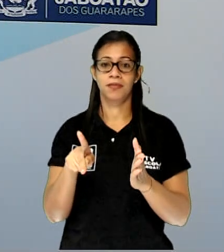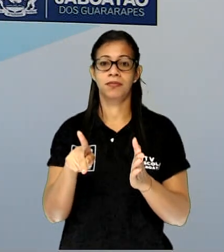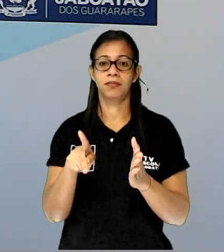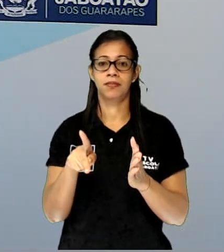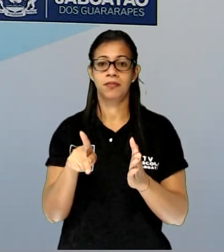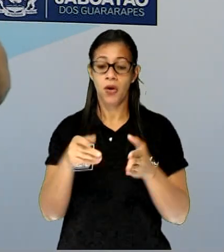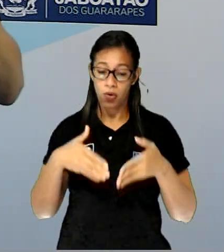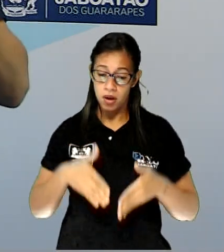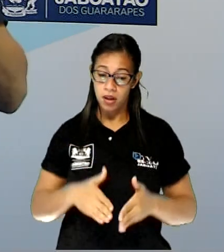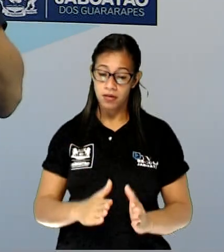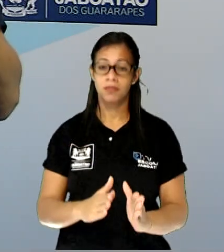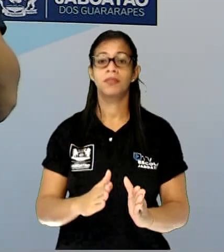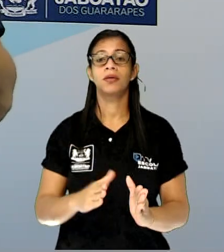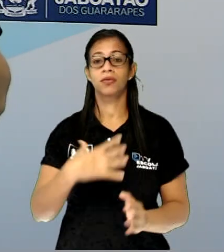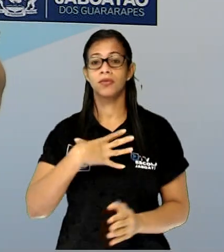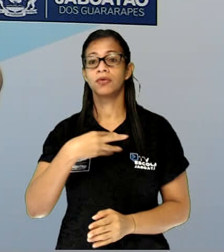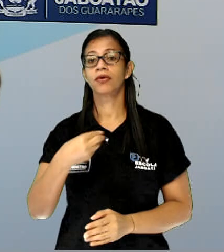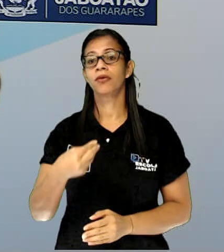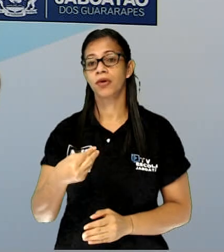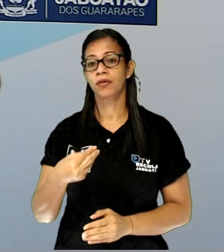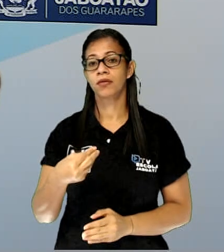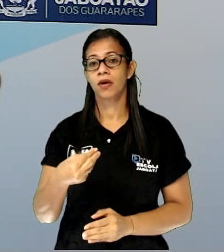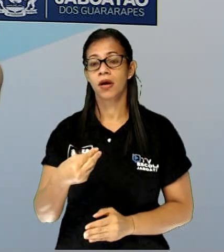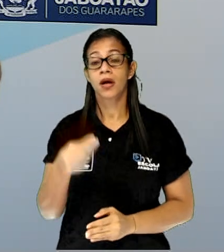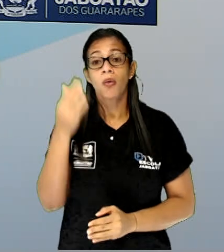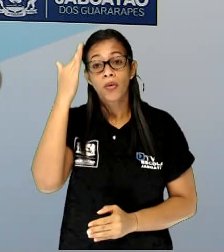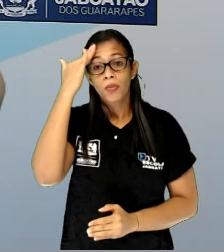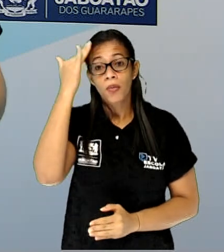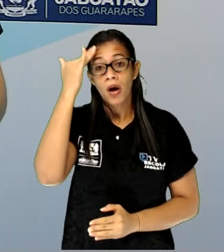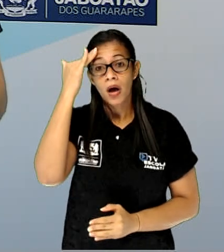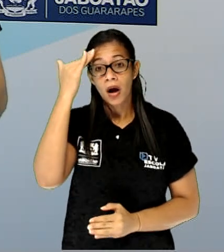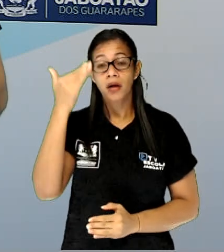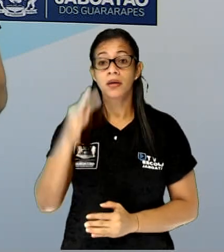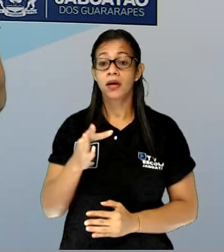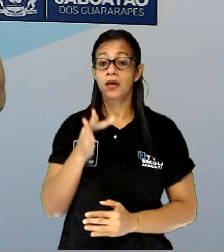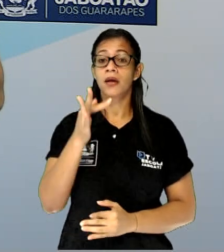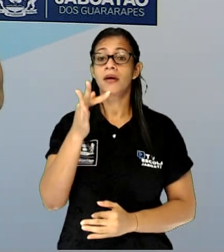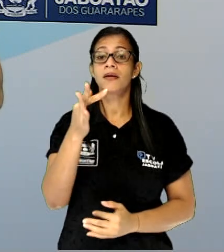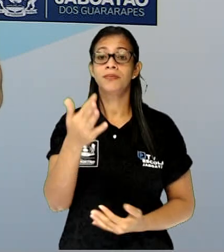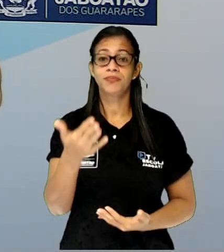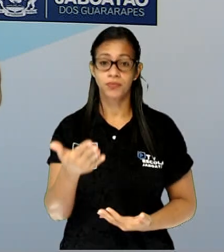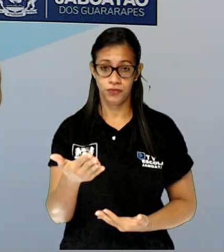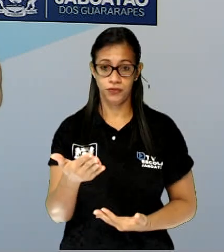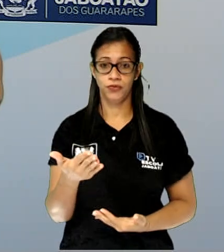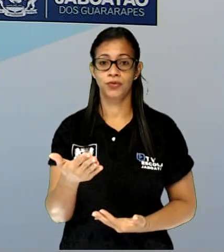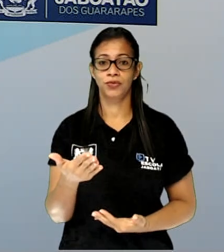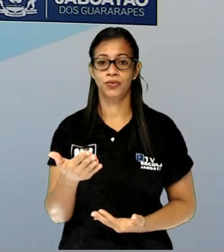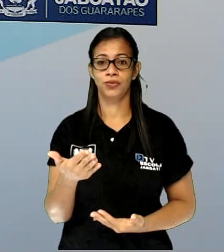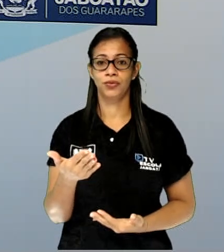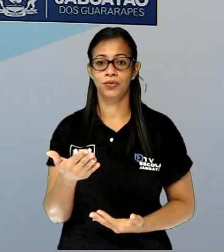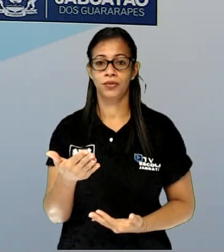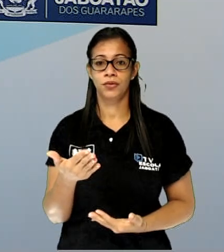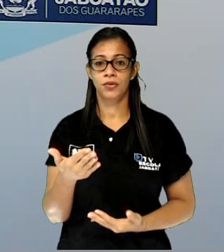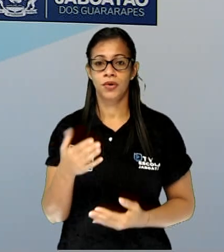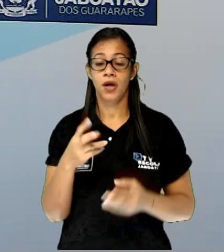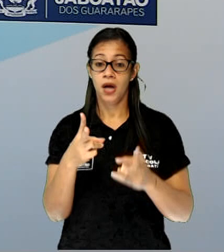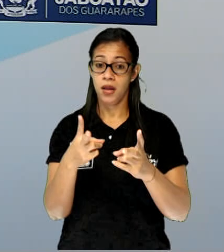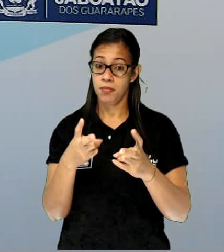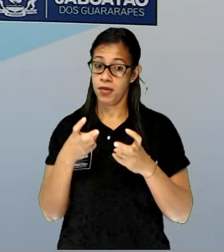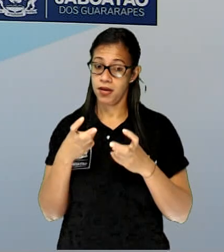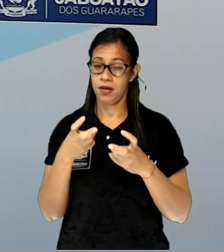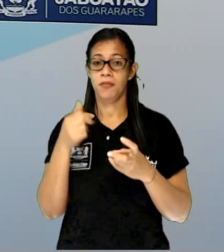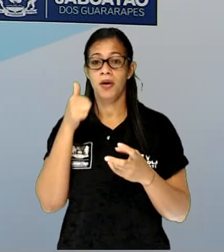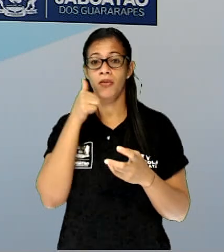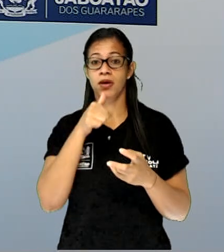família. Aí começa a coisa da posse do homem com relação à mulher. É bom a gente meio que entender